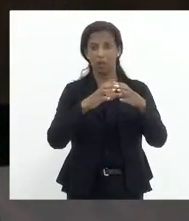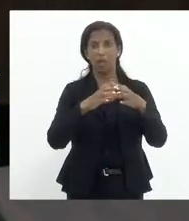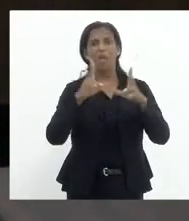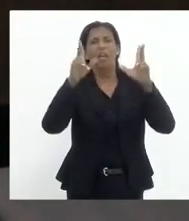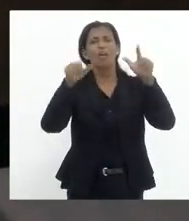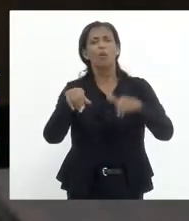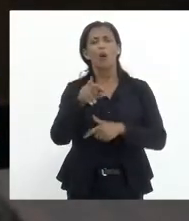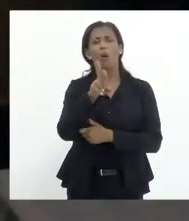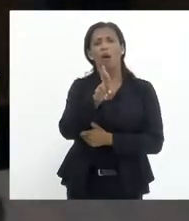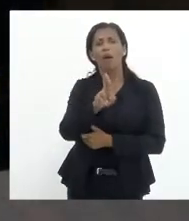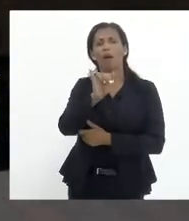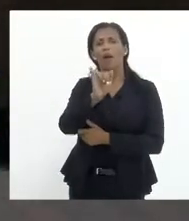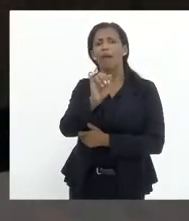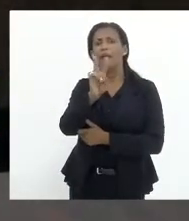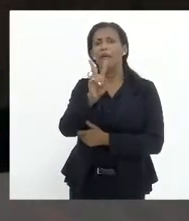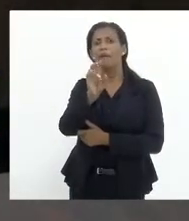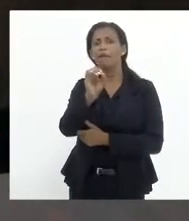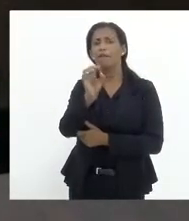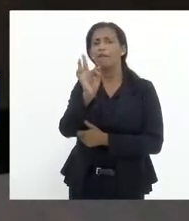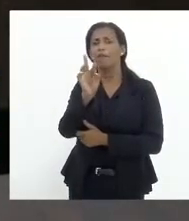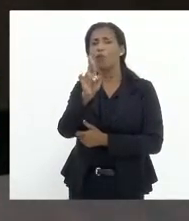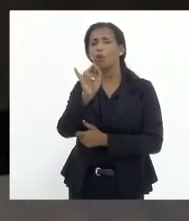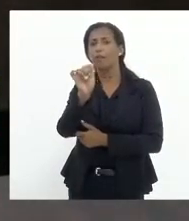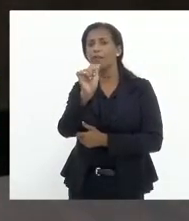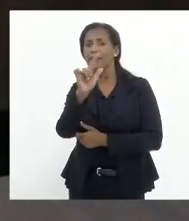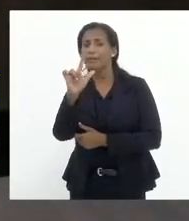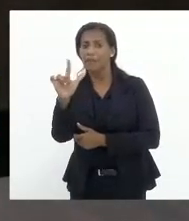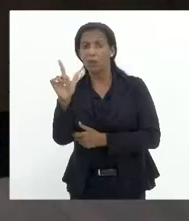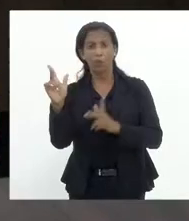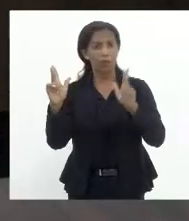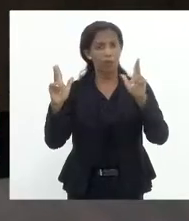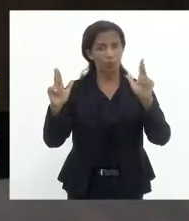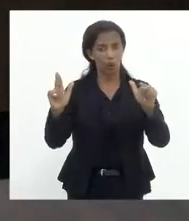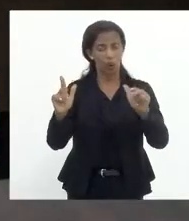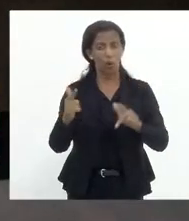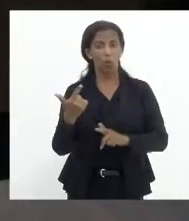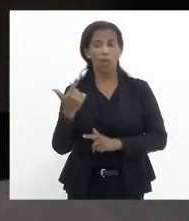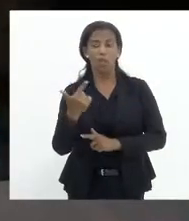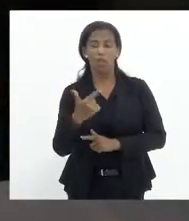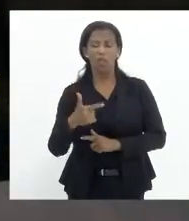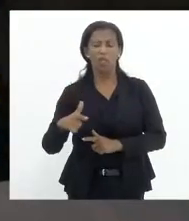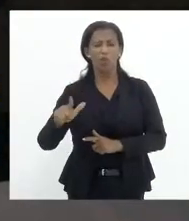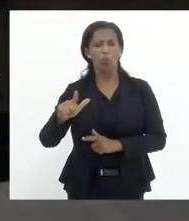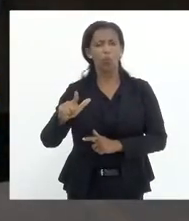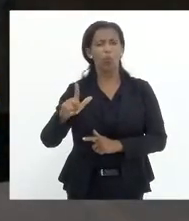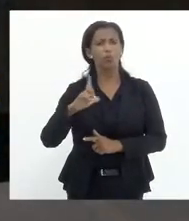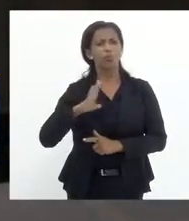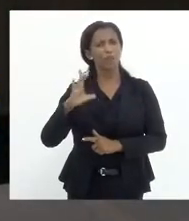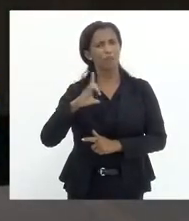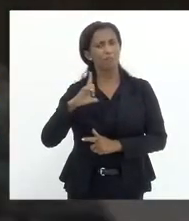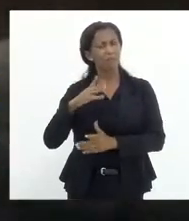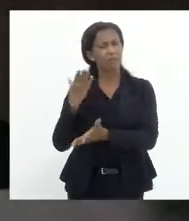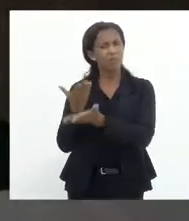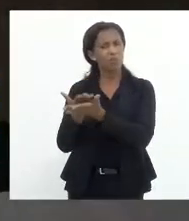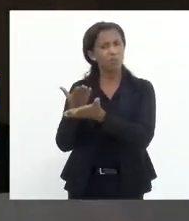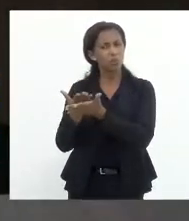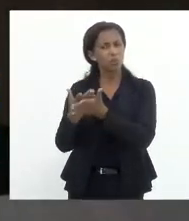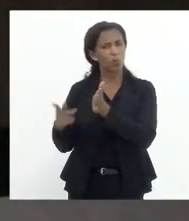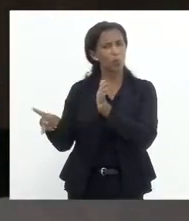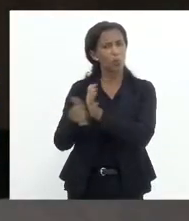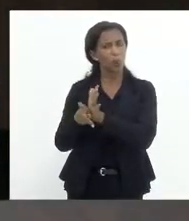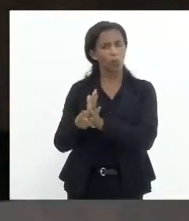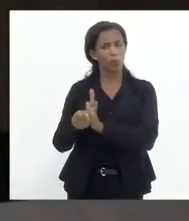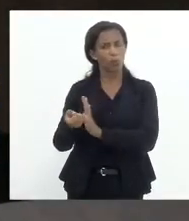Rivotril Oi e o cara os canabinoides que já tem estudos medicinais para o uso